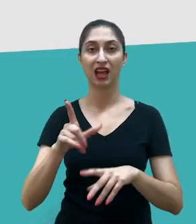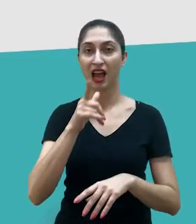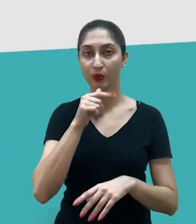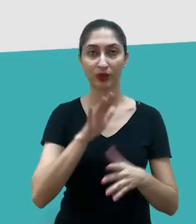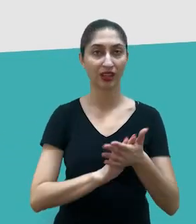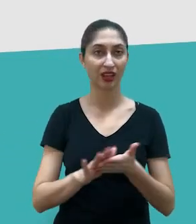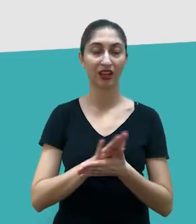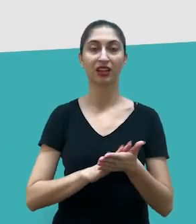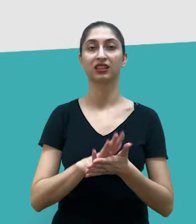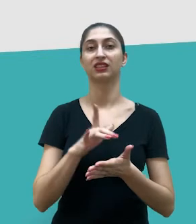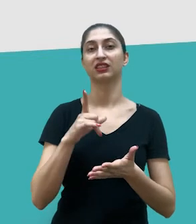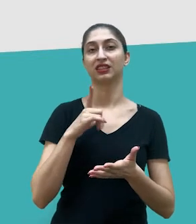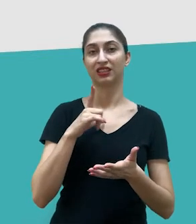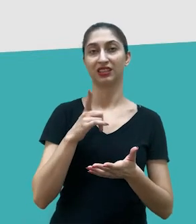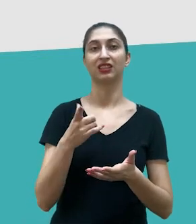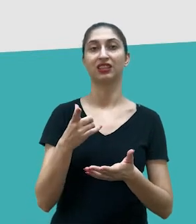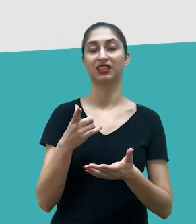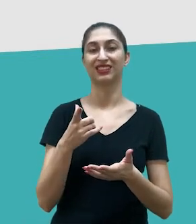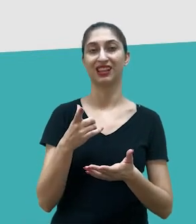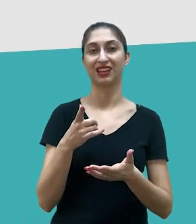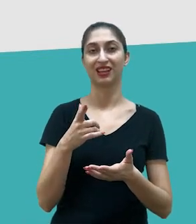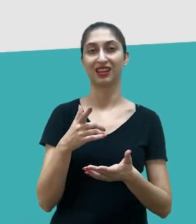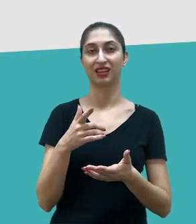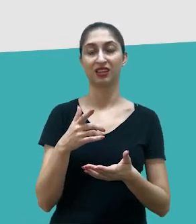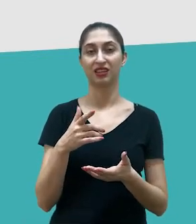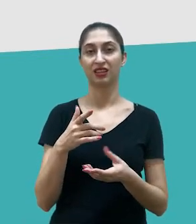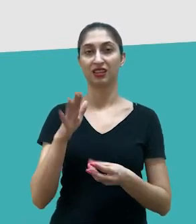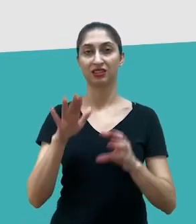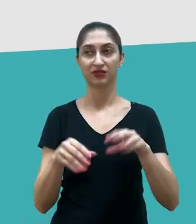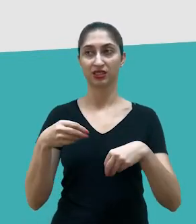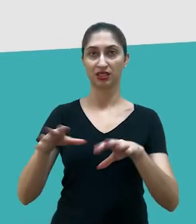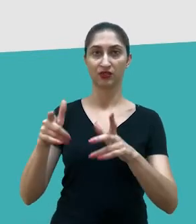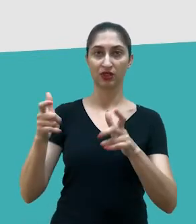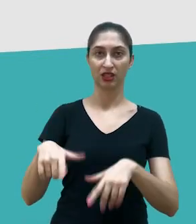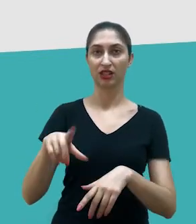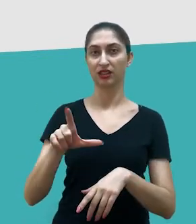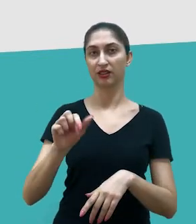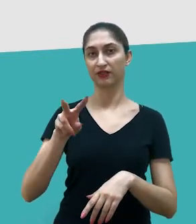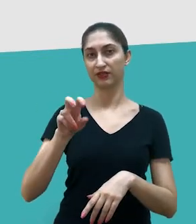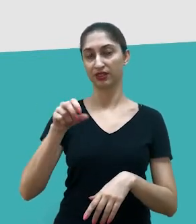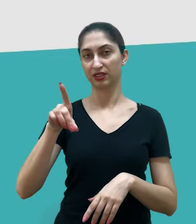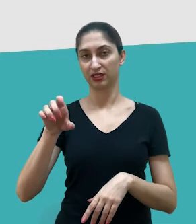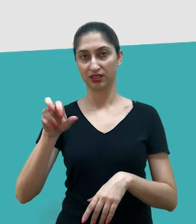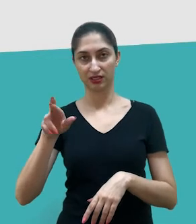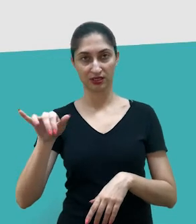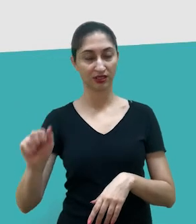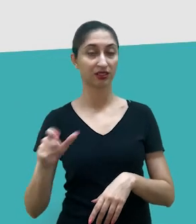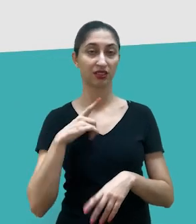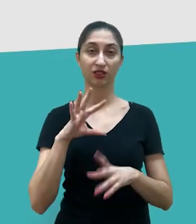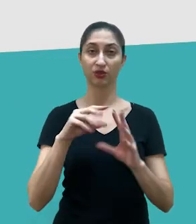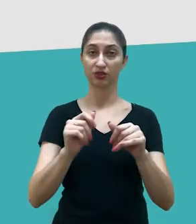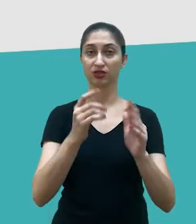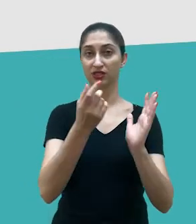que é a lavagem a seco, né? Geralmente a gente leva numa lavanderia. Alvejar, tem todos os símbolos ali,